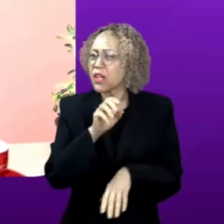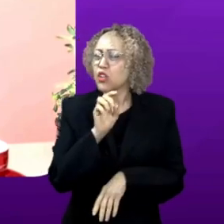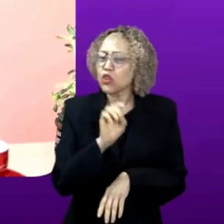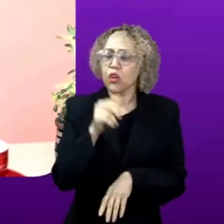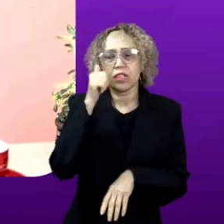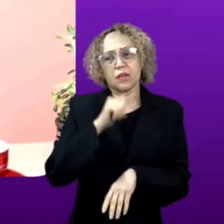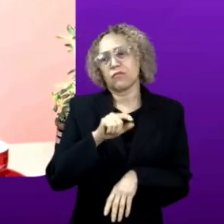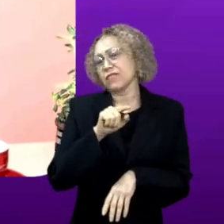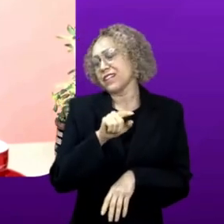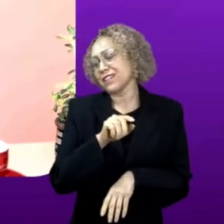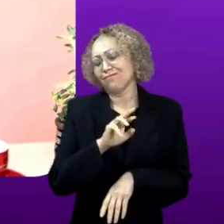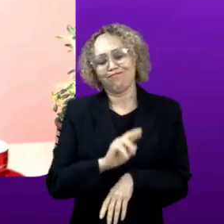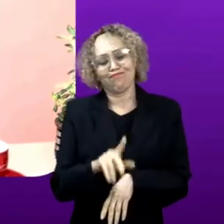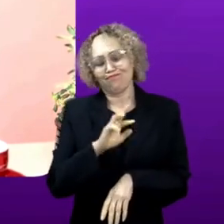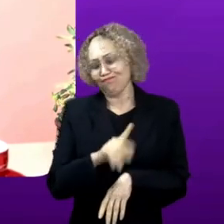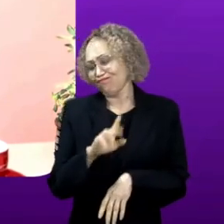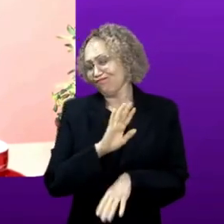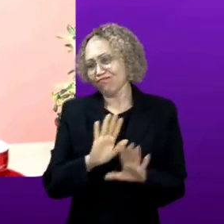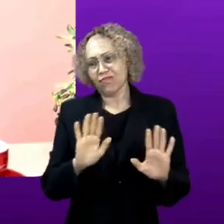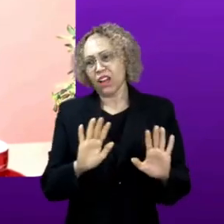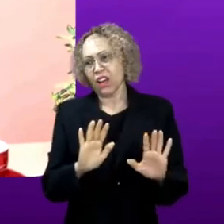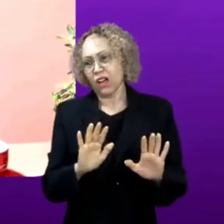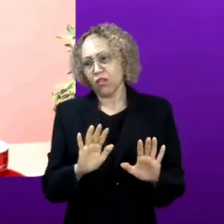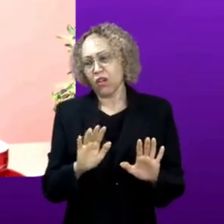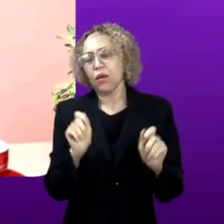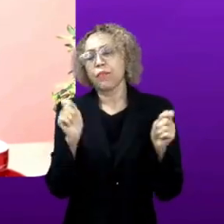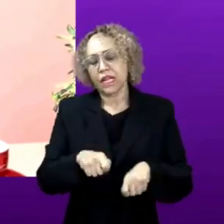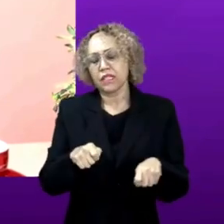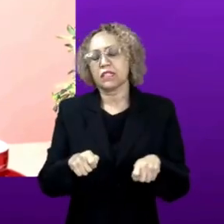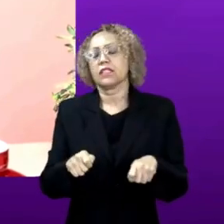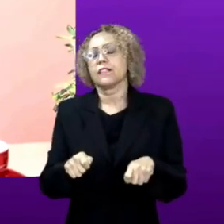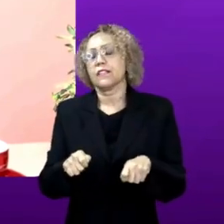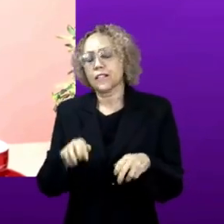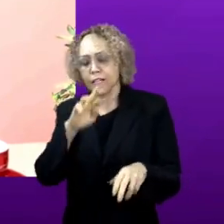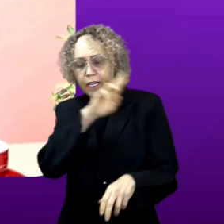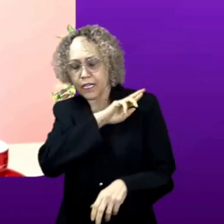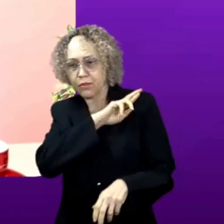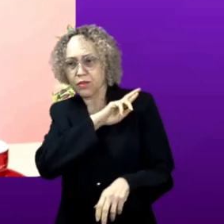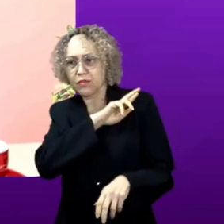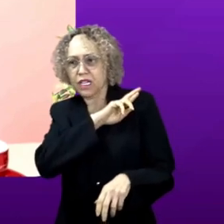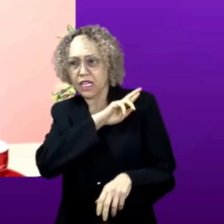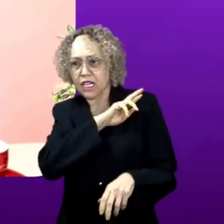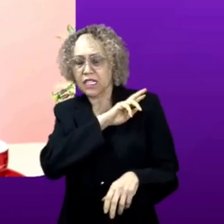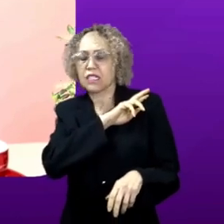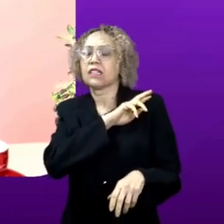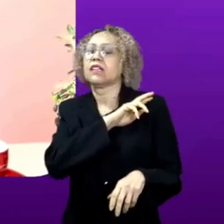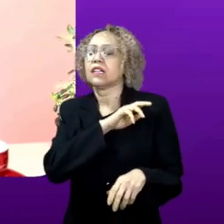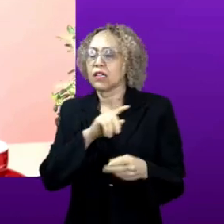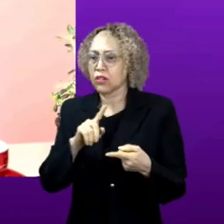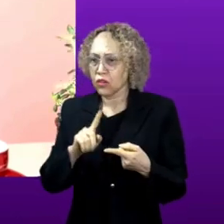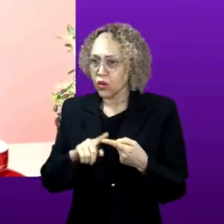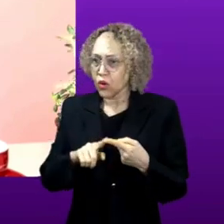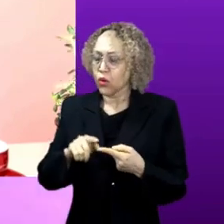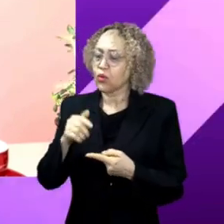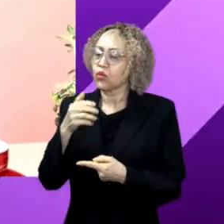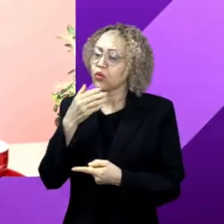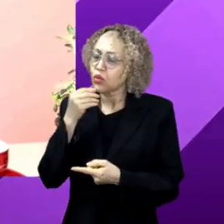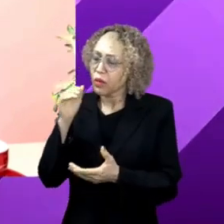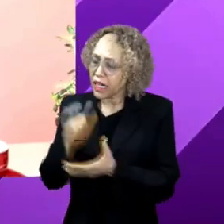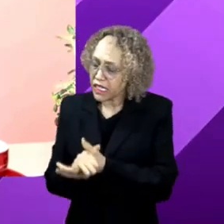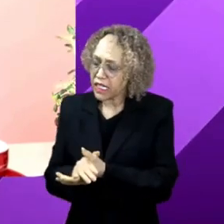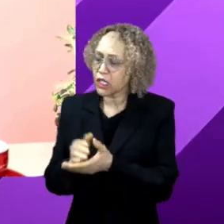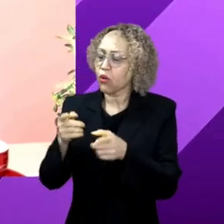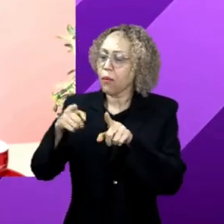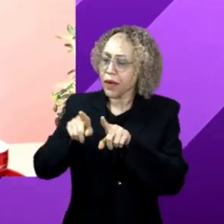no ambiente privado, sem a contribuição e a responsabilização do Estado e dos companheiros